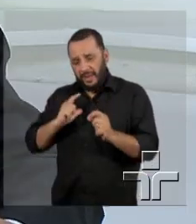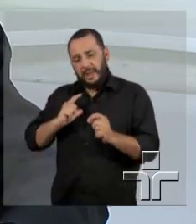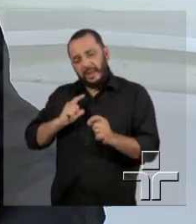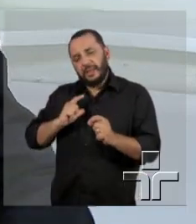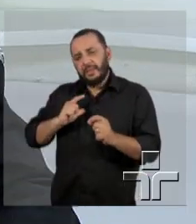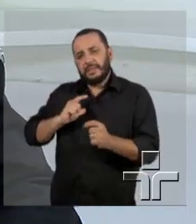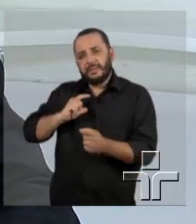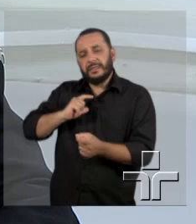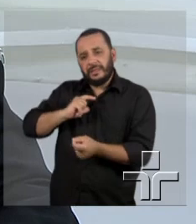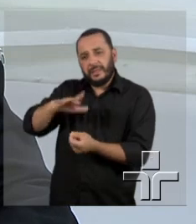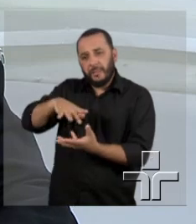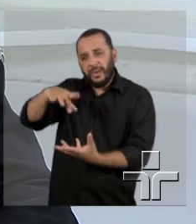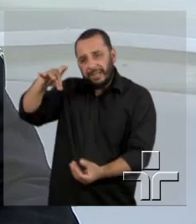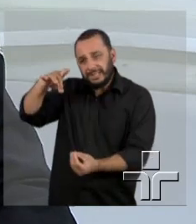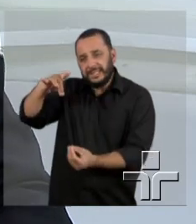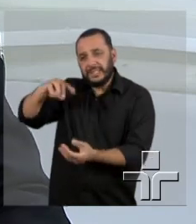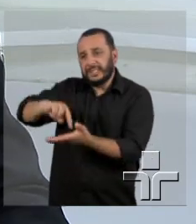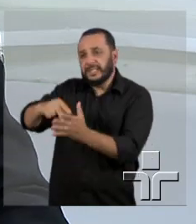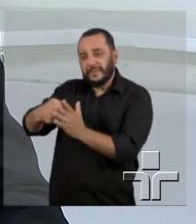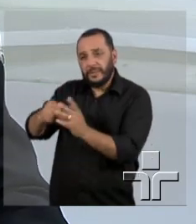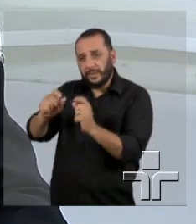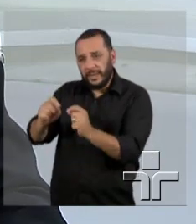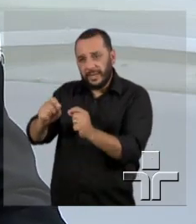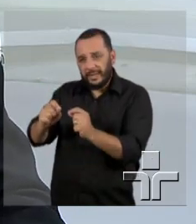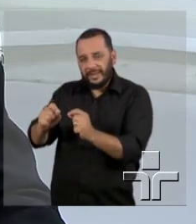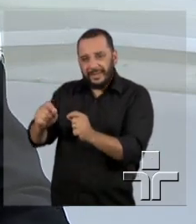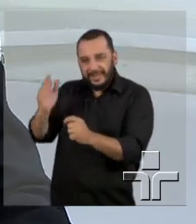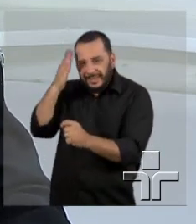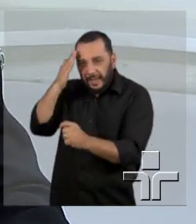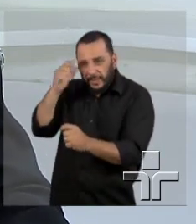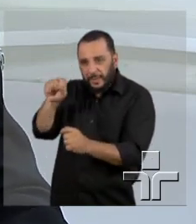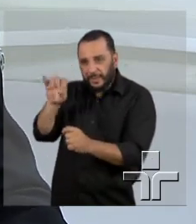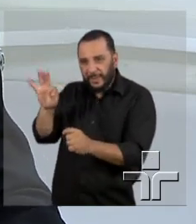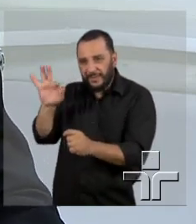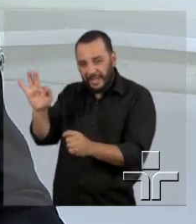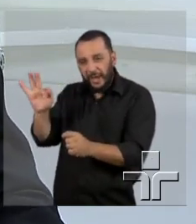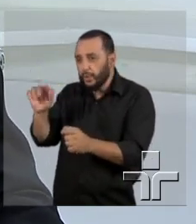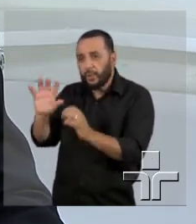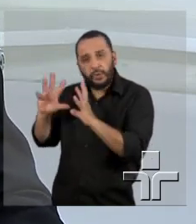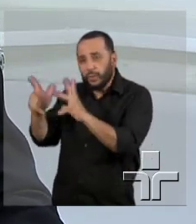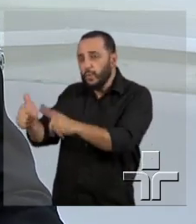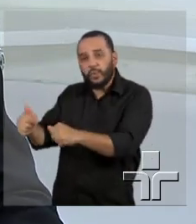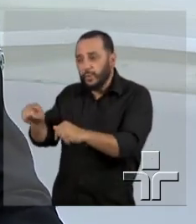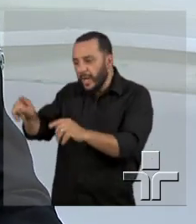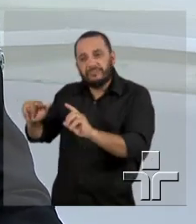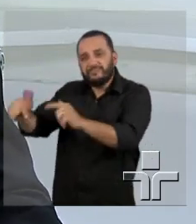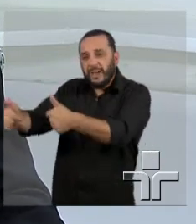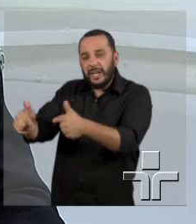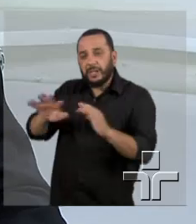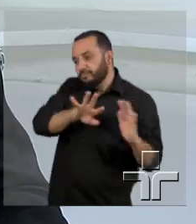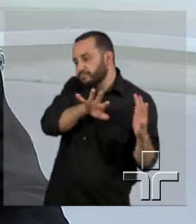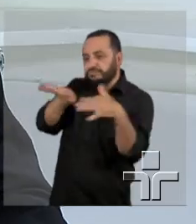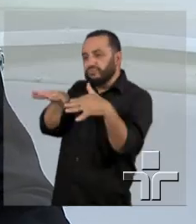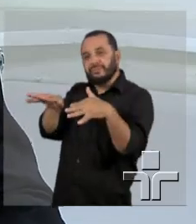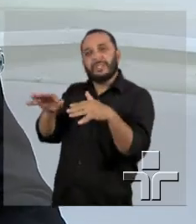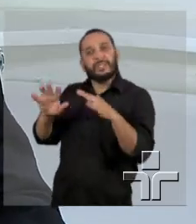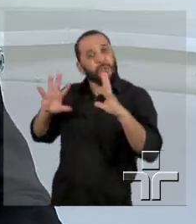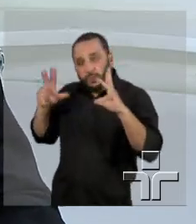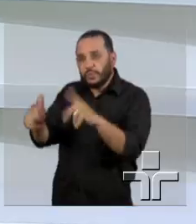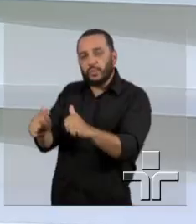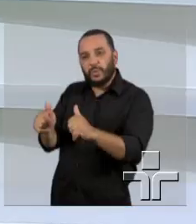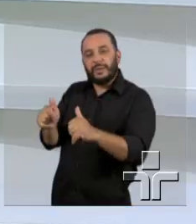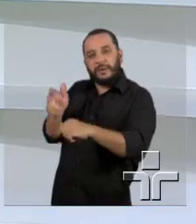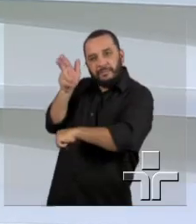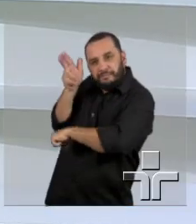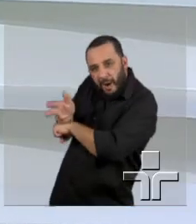que é a visibilidade do poder. Tudo que o Supremo faz hoje, qualquer instância judiciária, tudo é acompanhado de